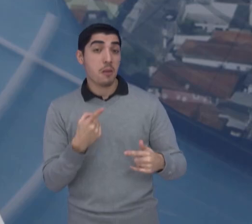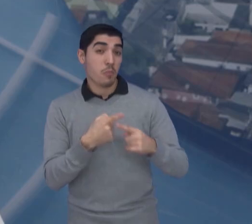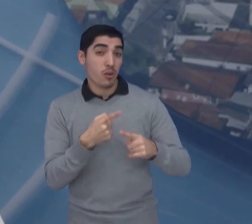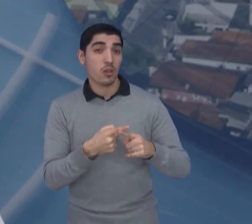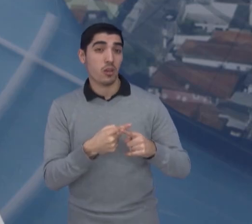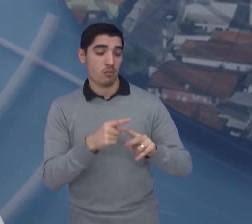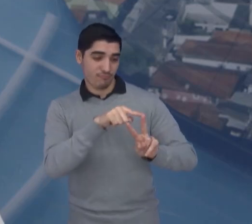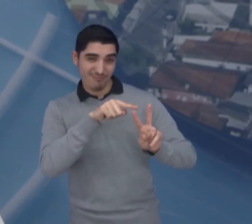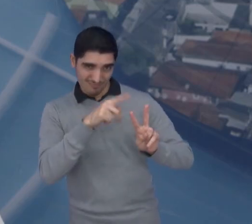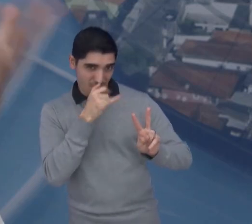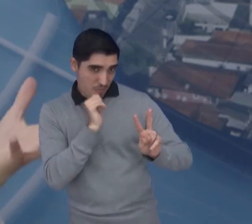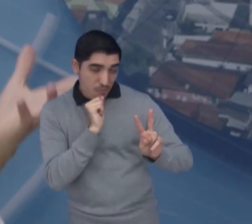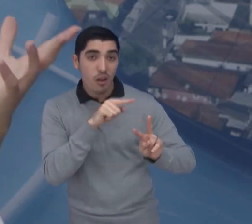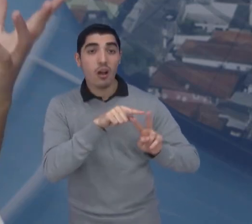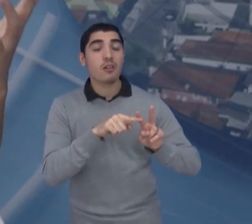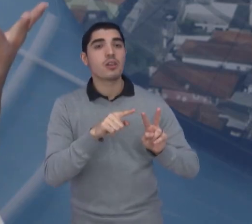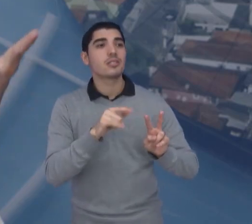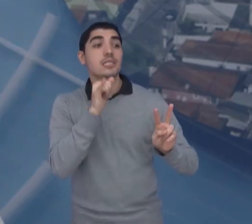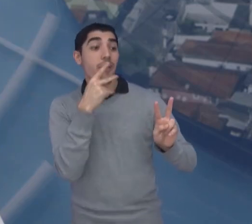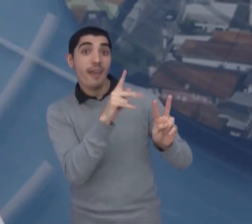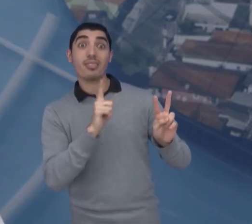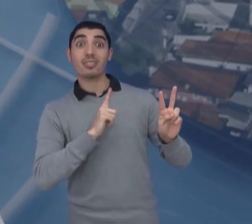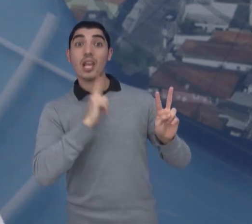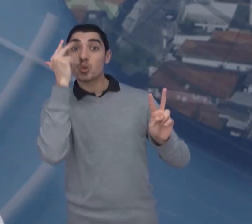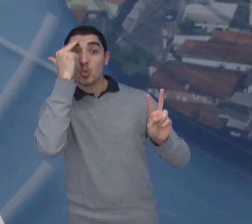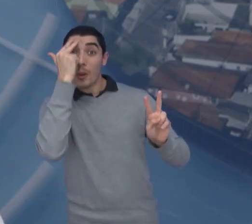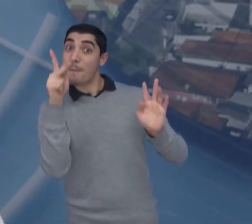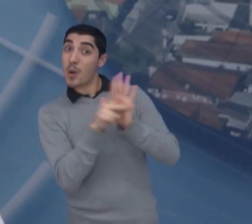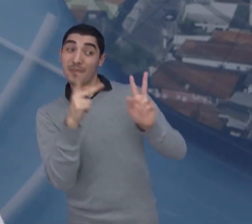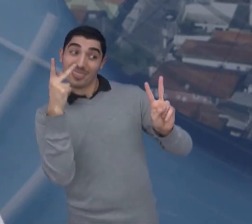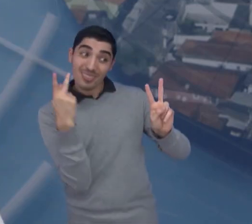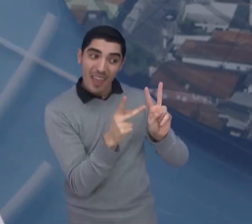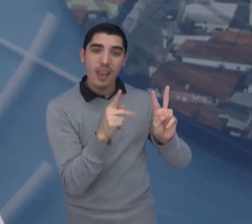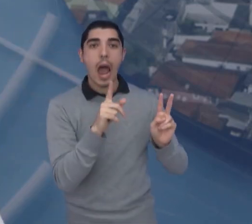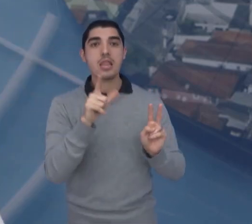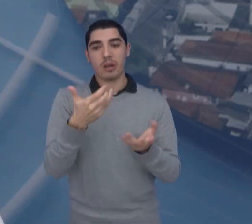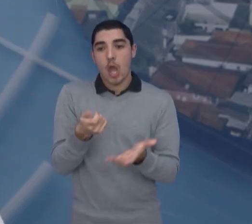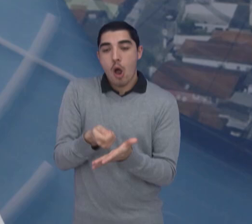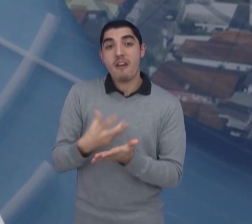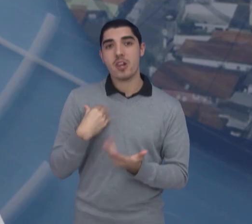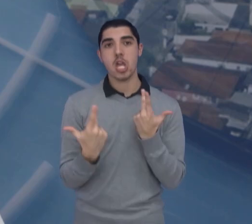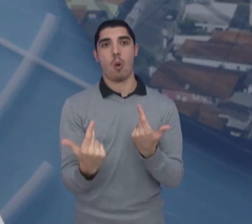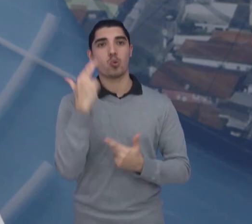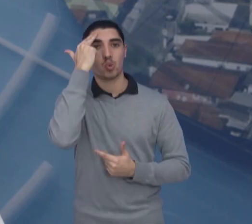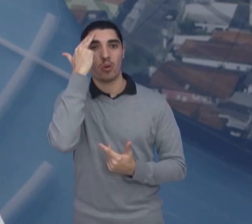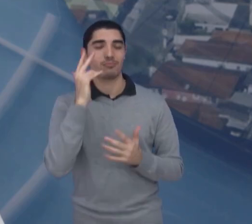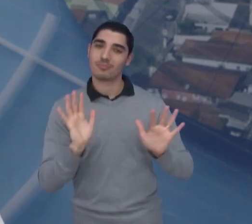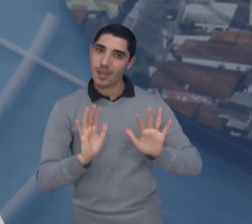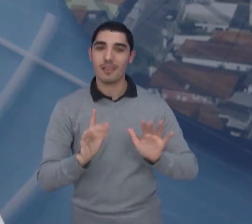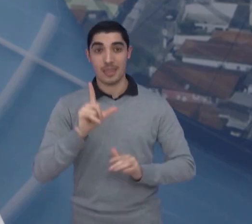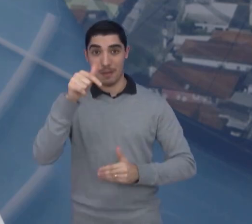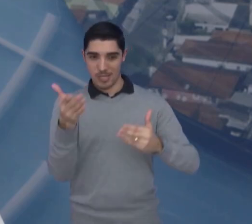que se projetam, né, não conseguiu realizar aquele sonho, botam essa pressão nos filhos. A gente vai falar disso e muito mais